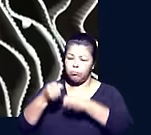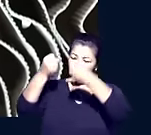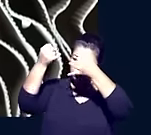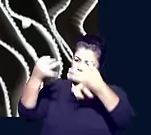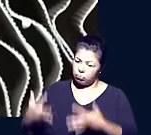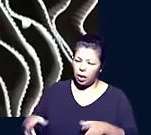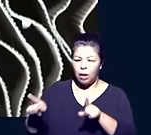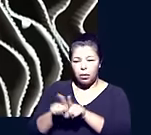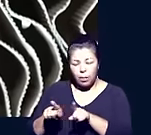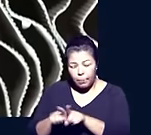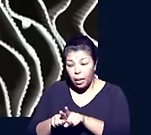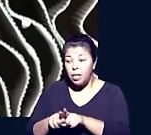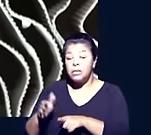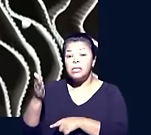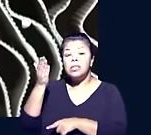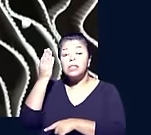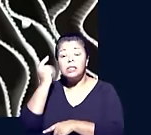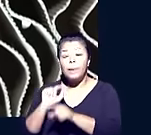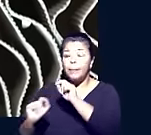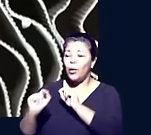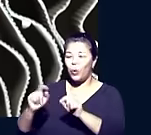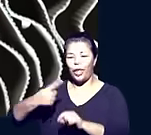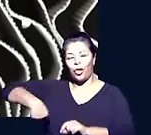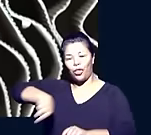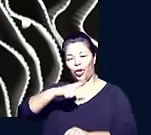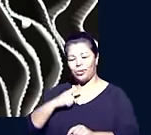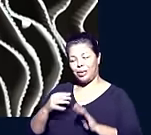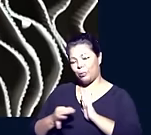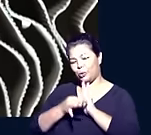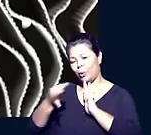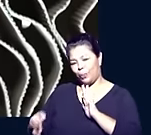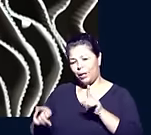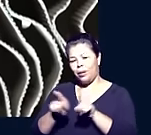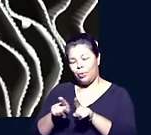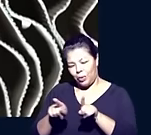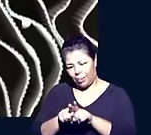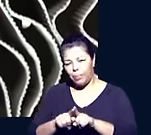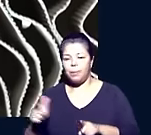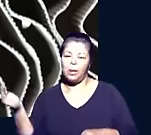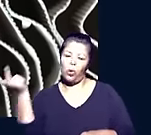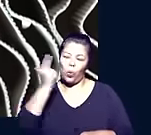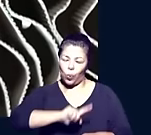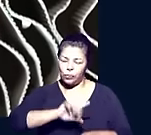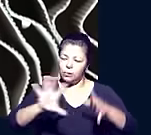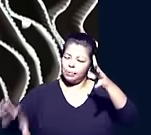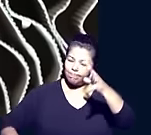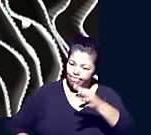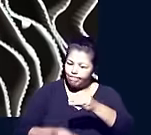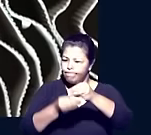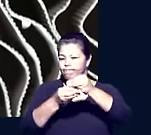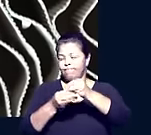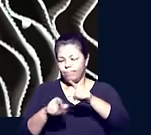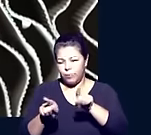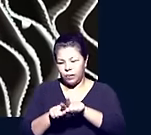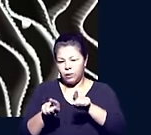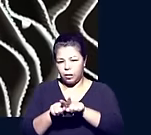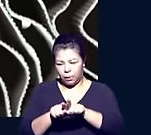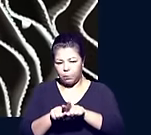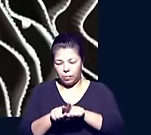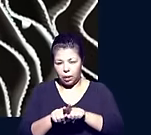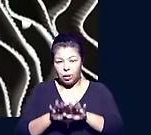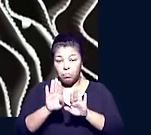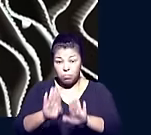oportunidade de ouvir para que a gente Construa um texto que seja razoável que dê ao governo o que ele precisa sem